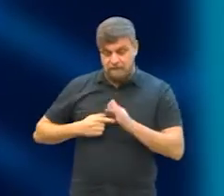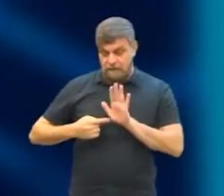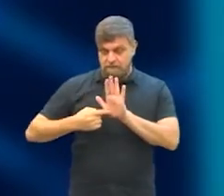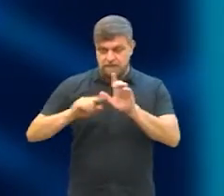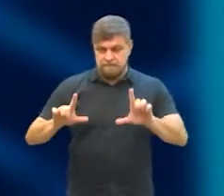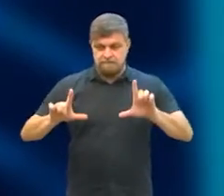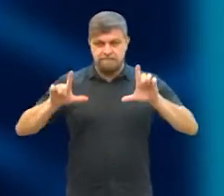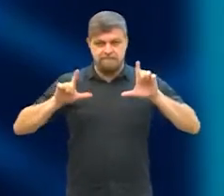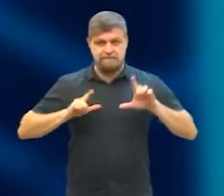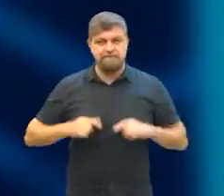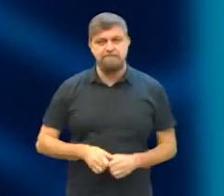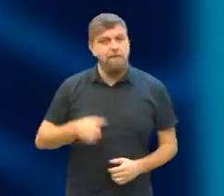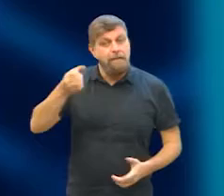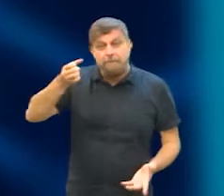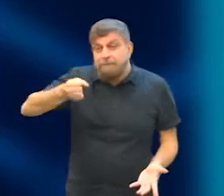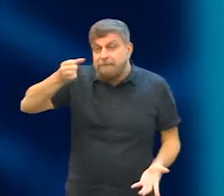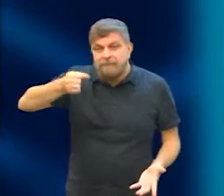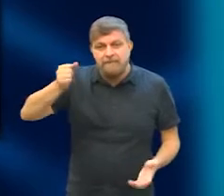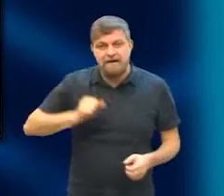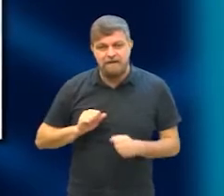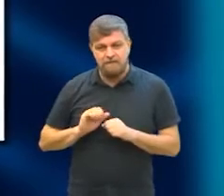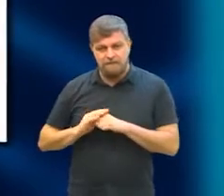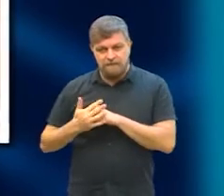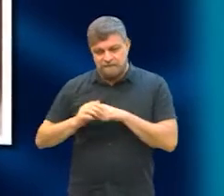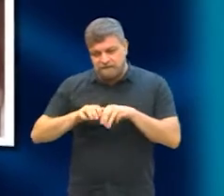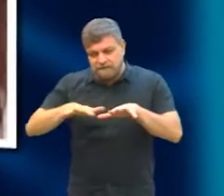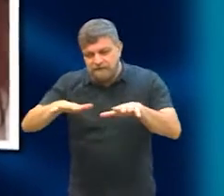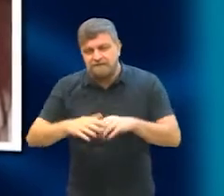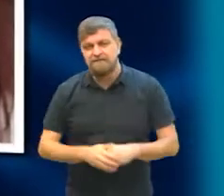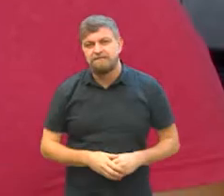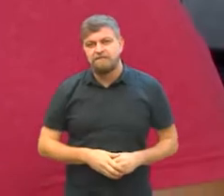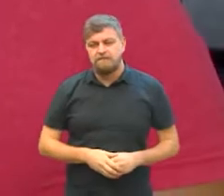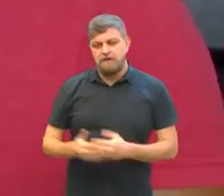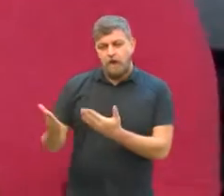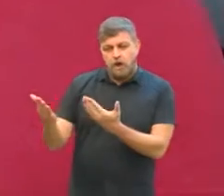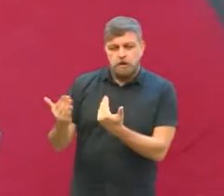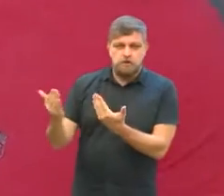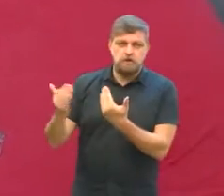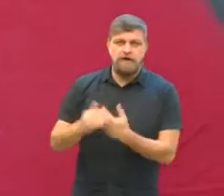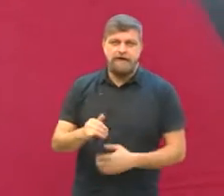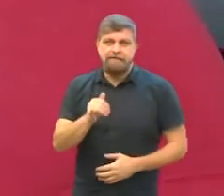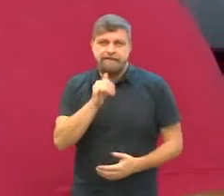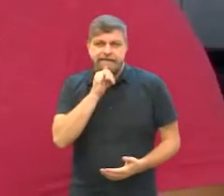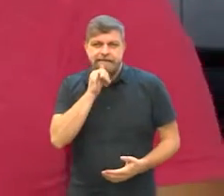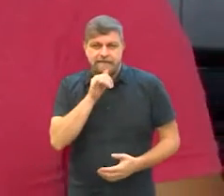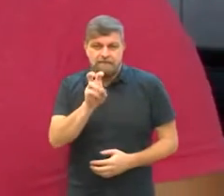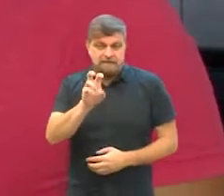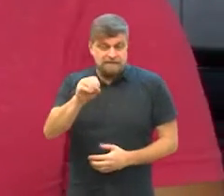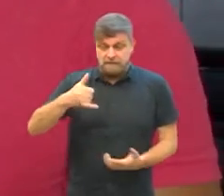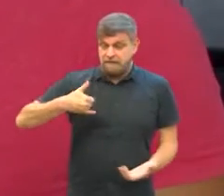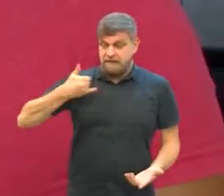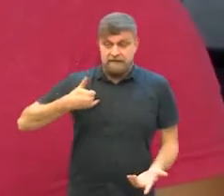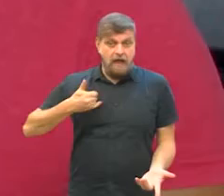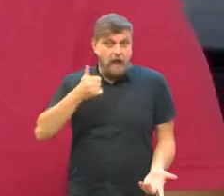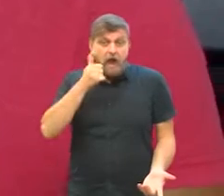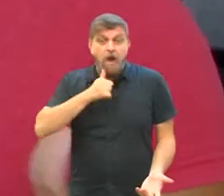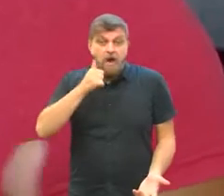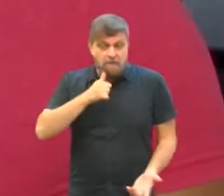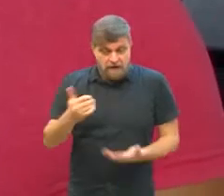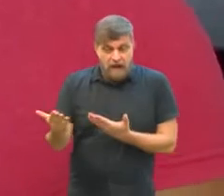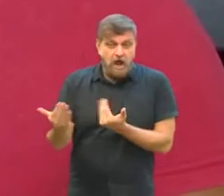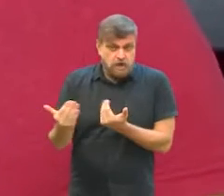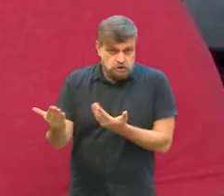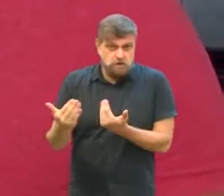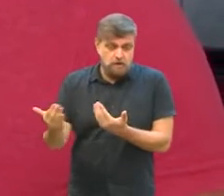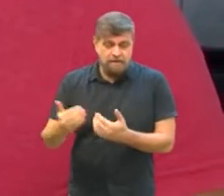Glória Pires apareceu com seus cabelos grisalhos durante a quarentena. Se você ainda é jovem, tem na faixa de 50 anos, que hoje em dia